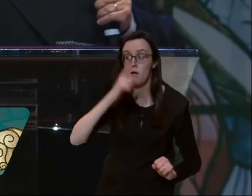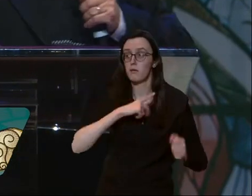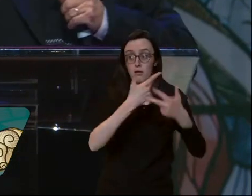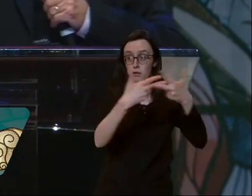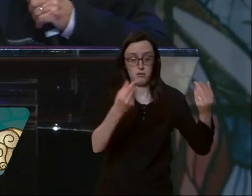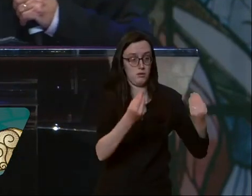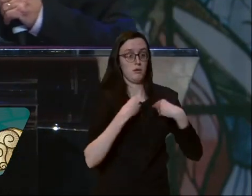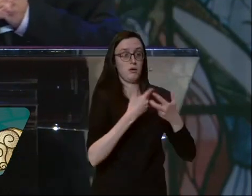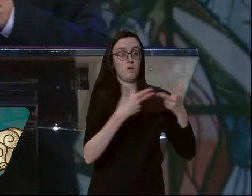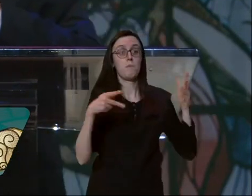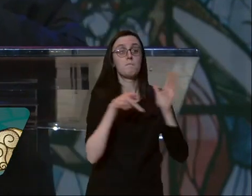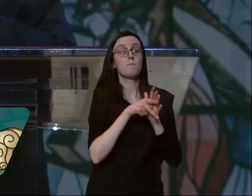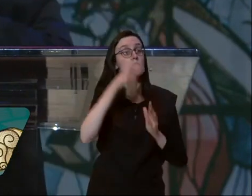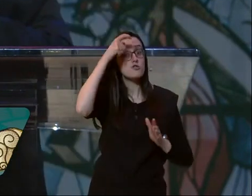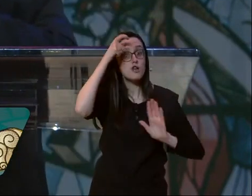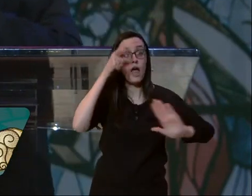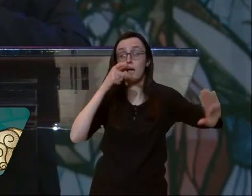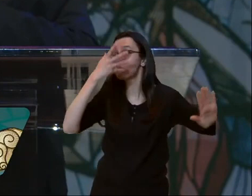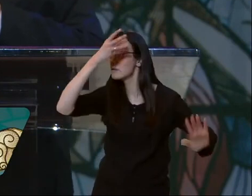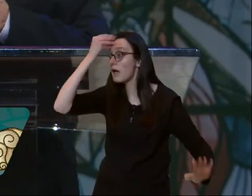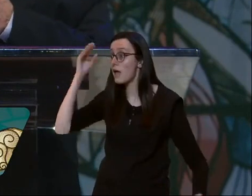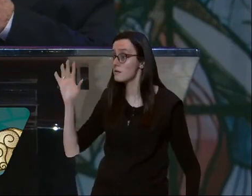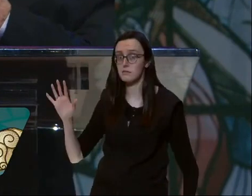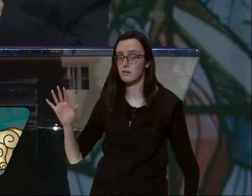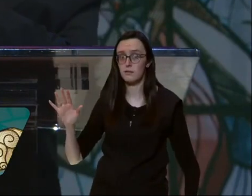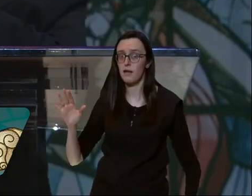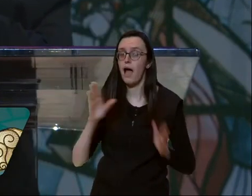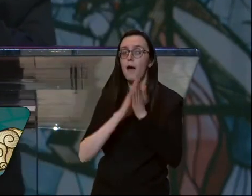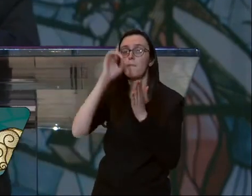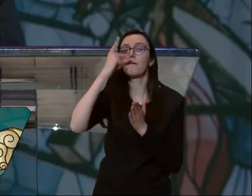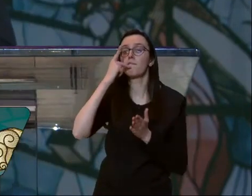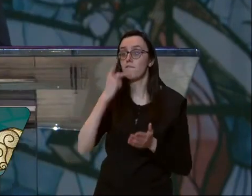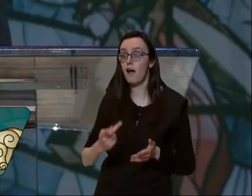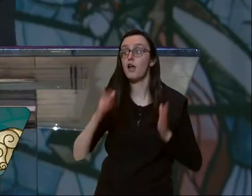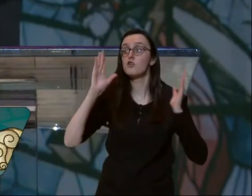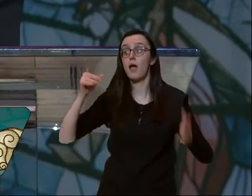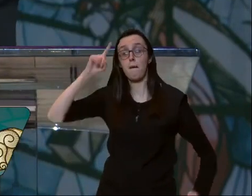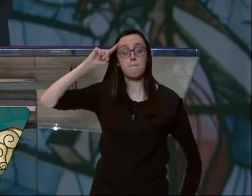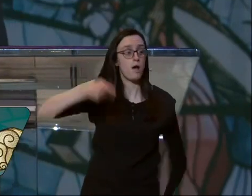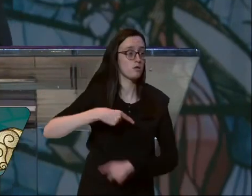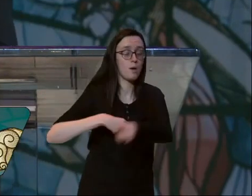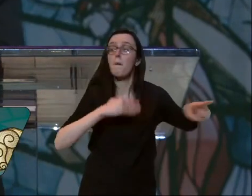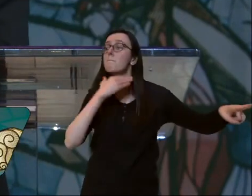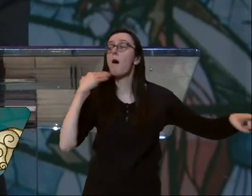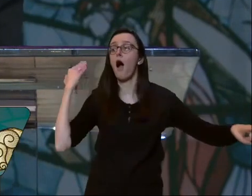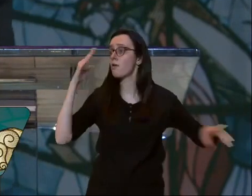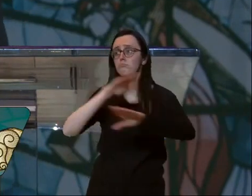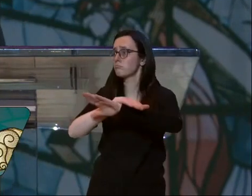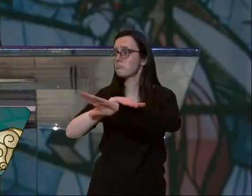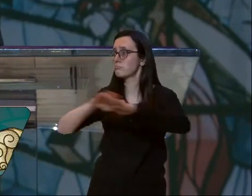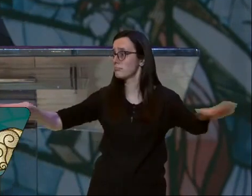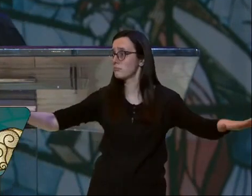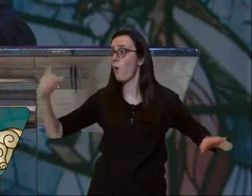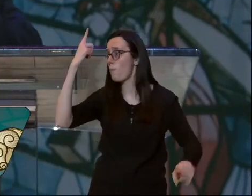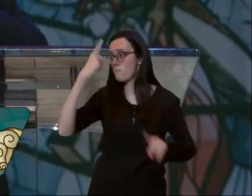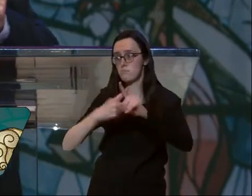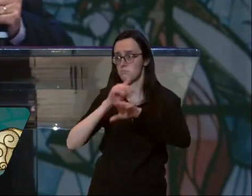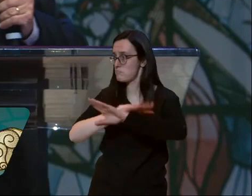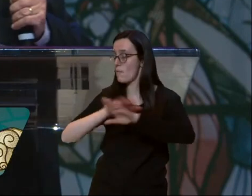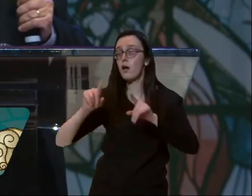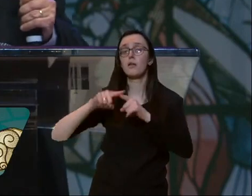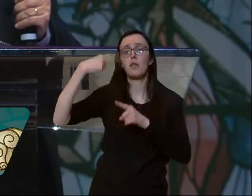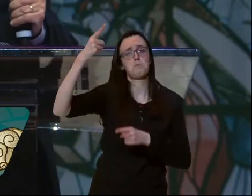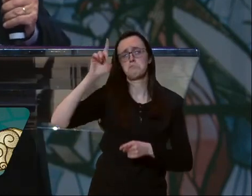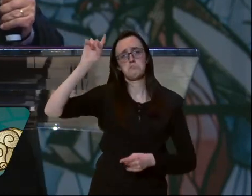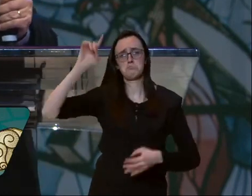trazer mensagens do inferno para você. A Bíblia diz que está ordenado aos homens morrerem uma só vez, depois disto segue-se